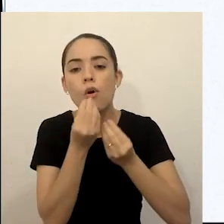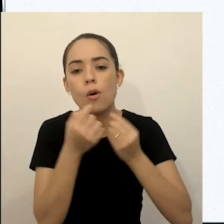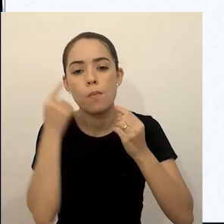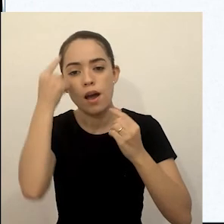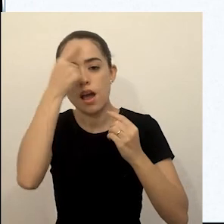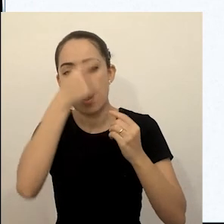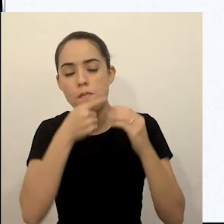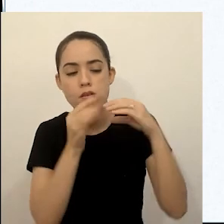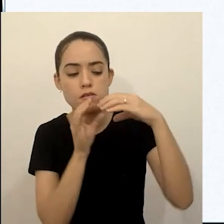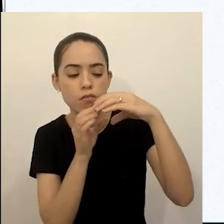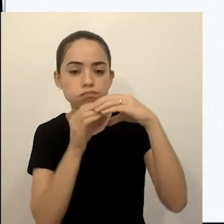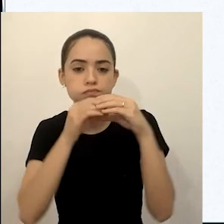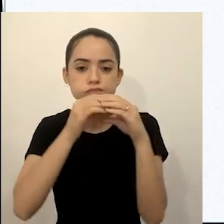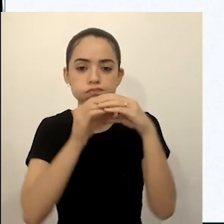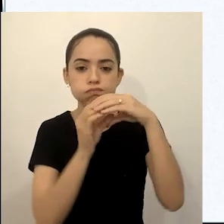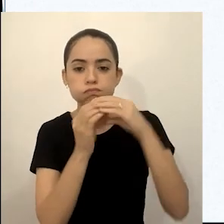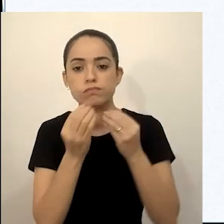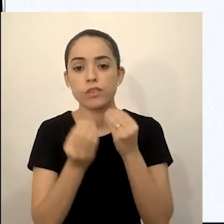cabeça.